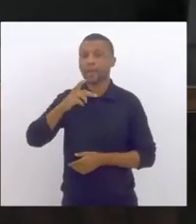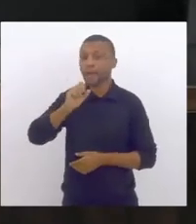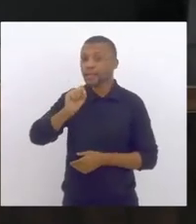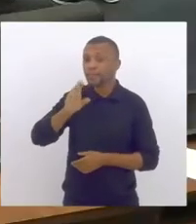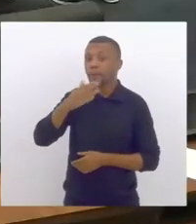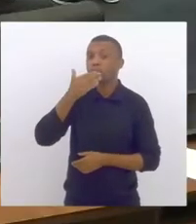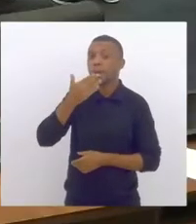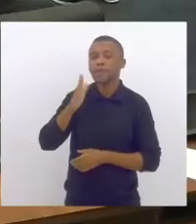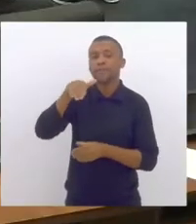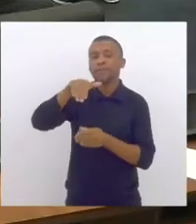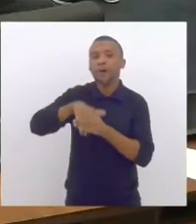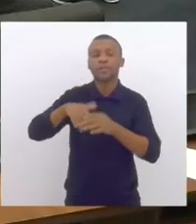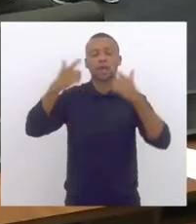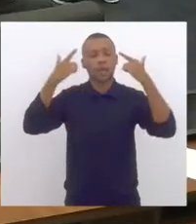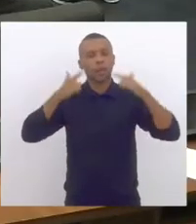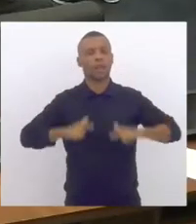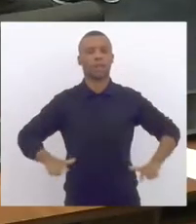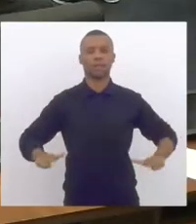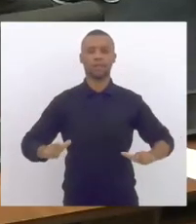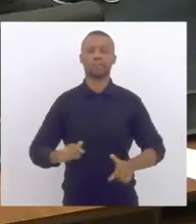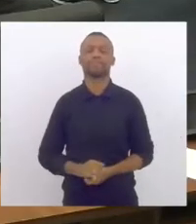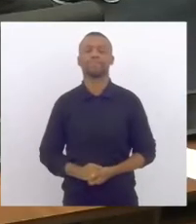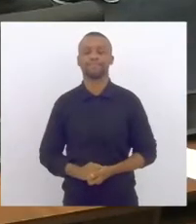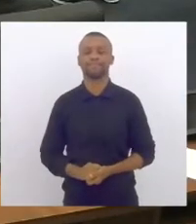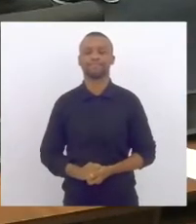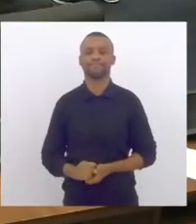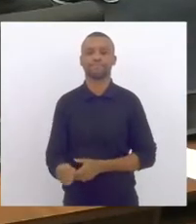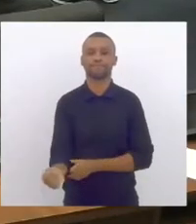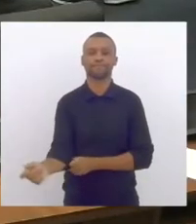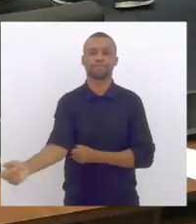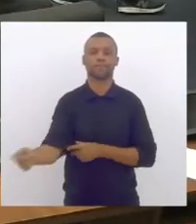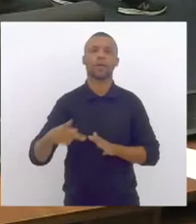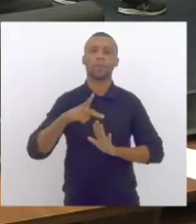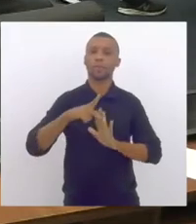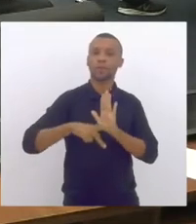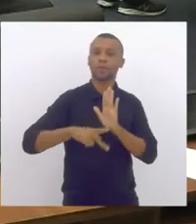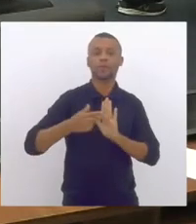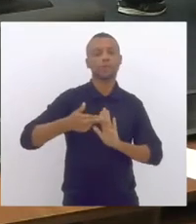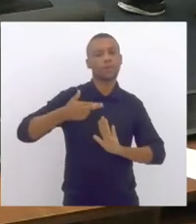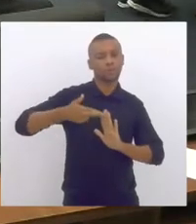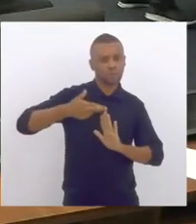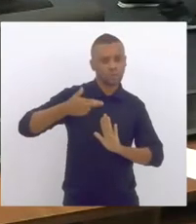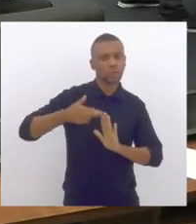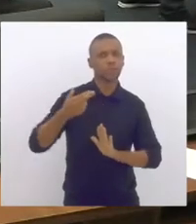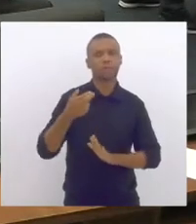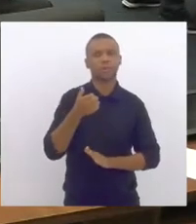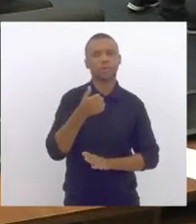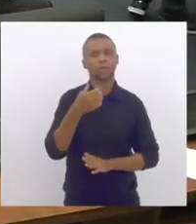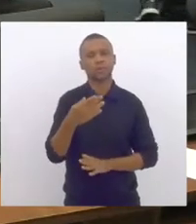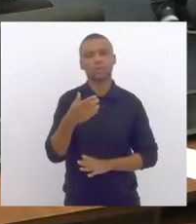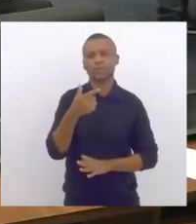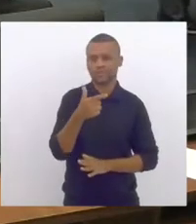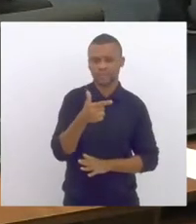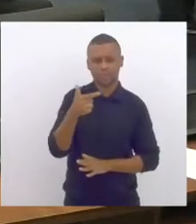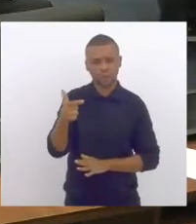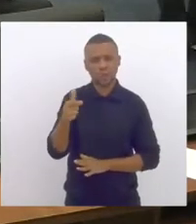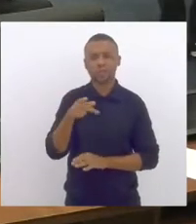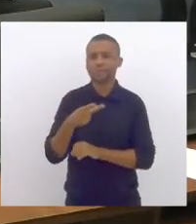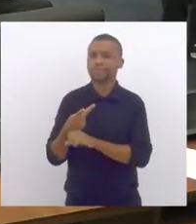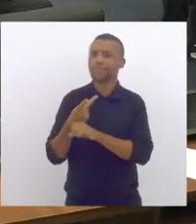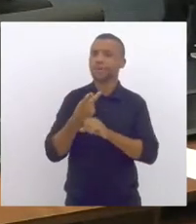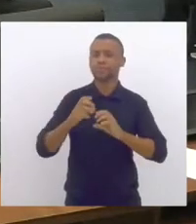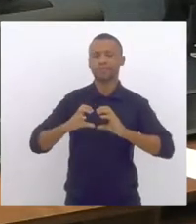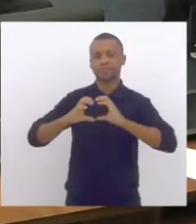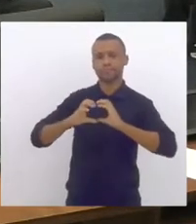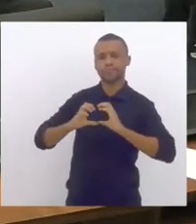abstenção. Ok. Projeto de resolução 1405 de 22, de autoria do deputado André Siciliano, concede medalha Tiradentes,